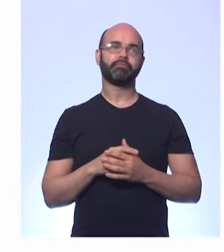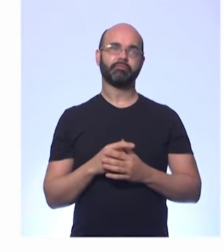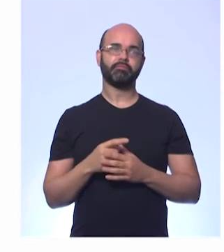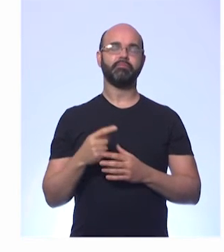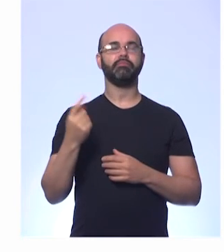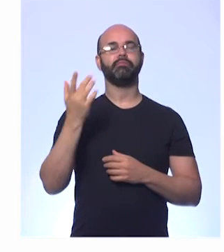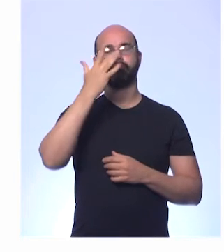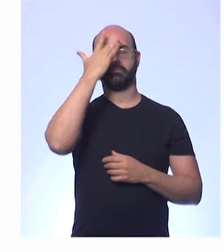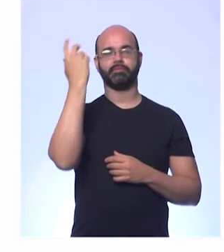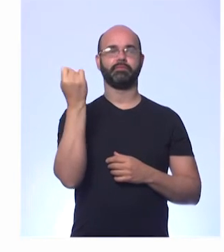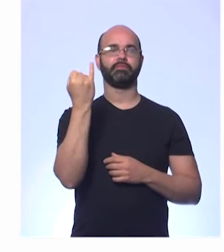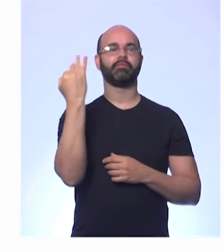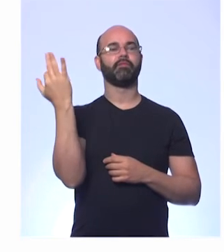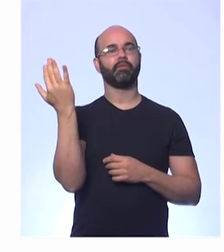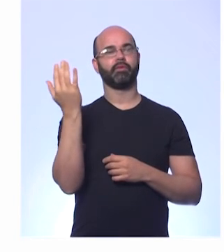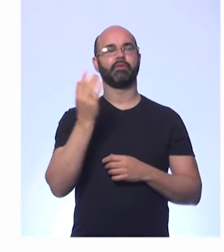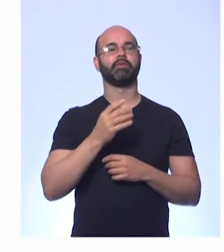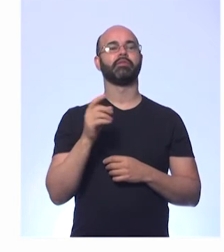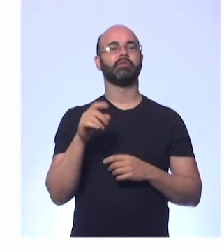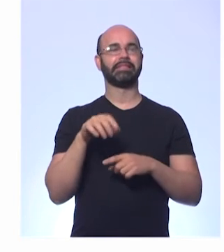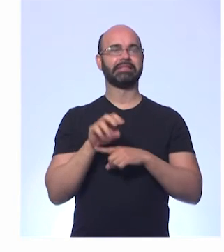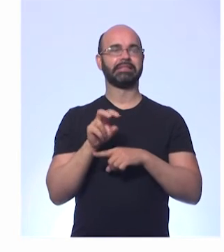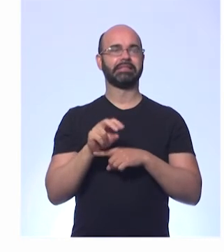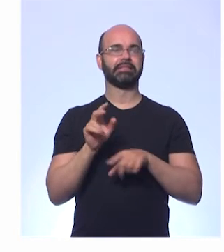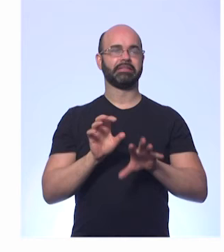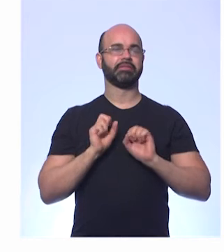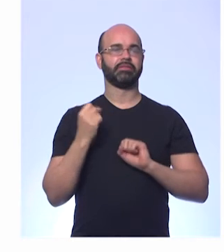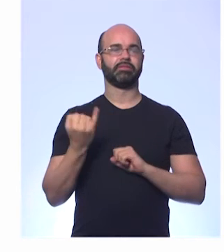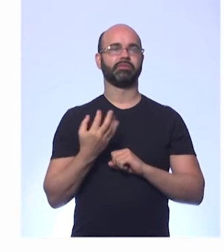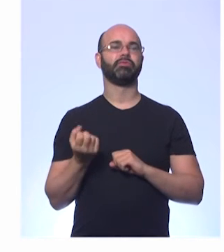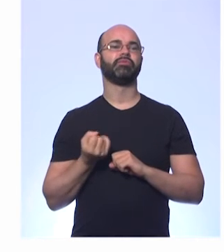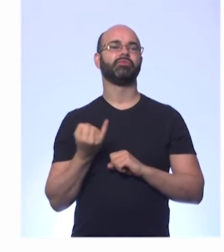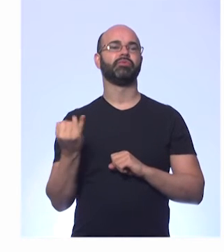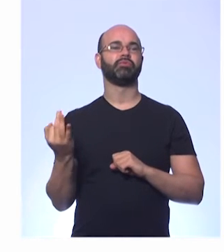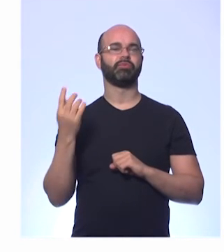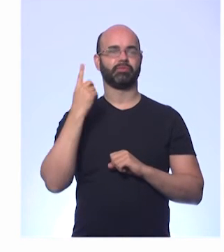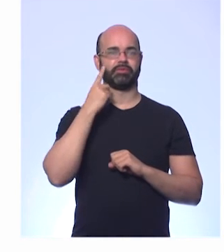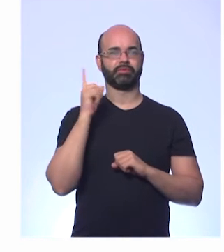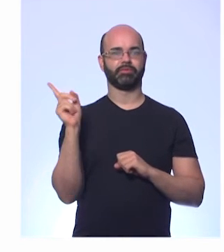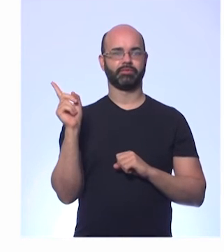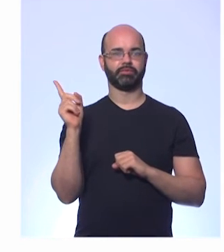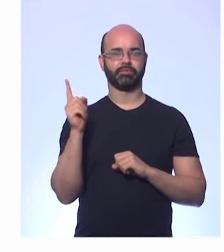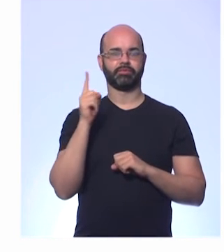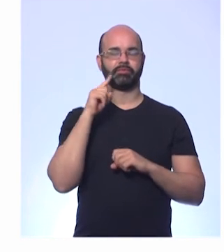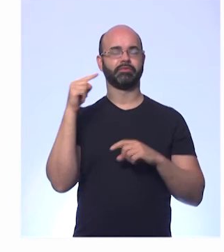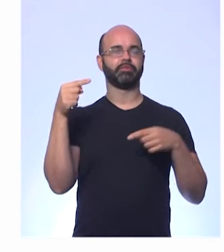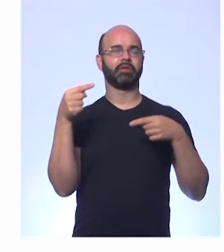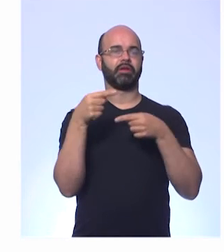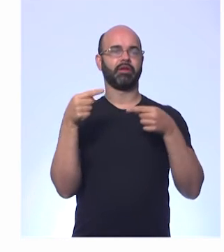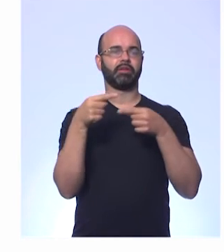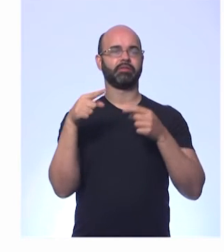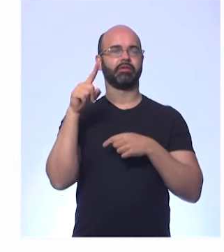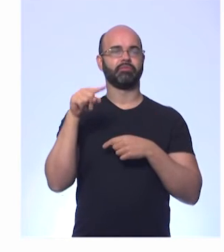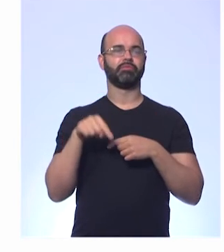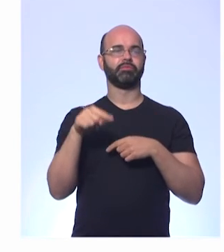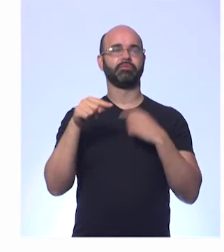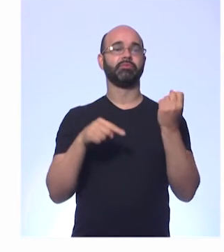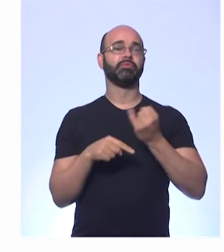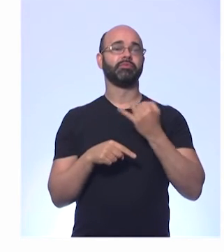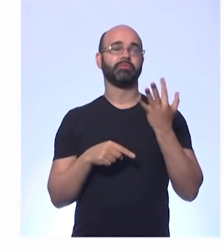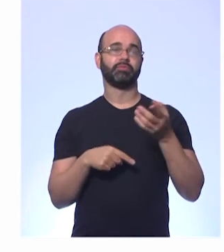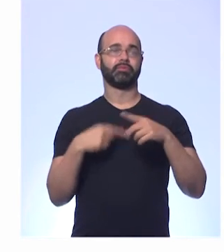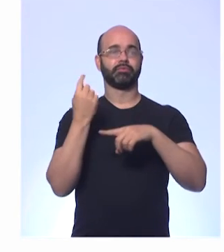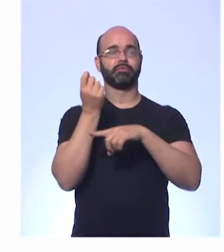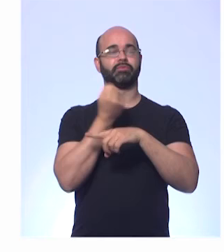de pessoas e uma grandeza de contaminados, tudo de pessoas. Então, a razão entre um e o outro é só você colocar um número pelo